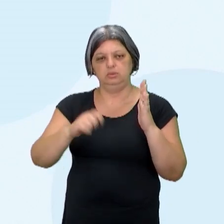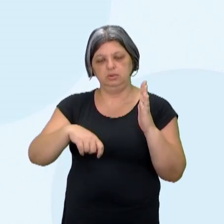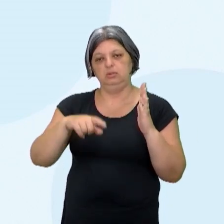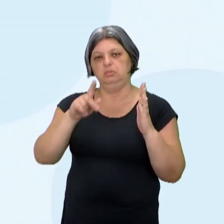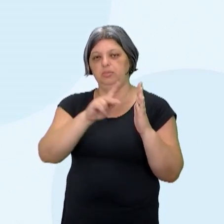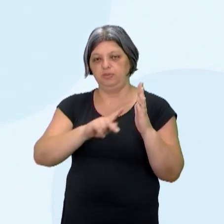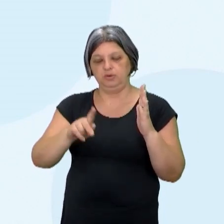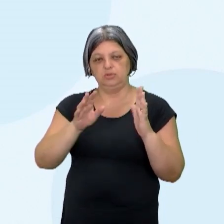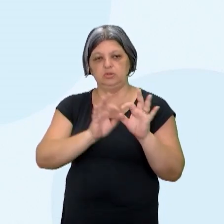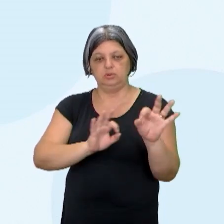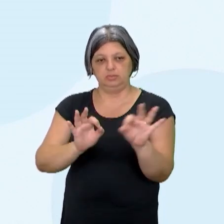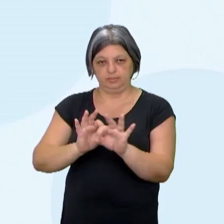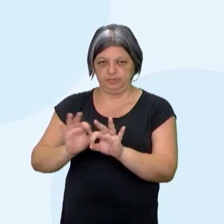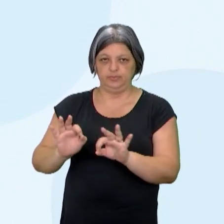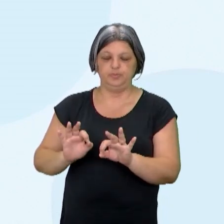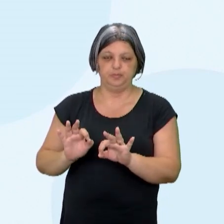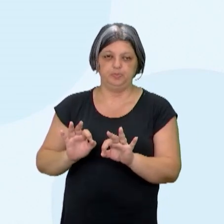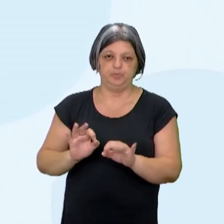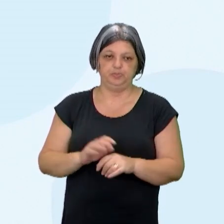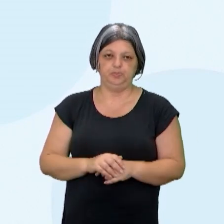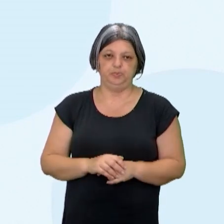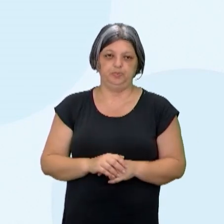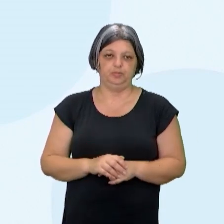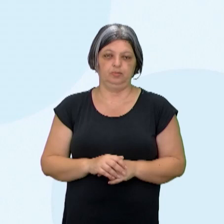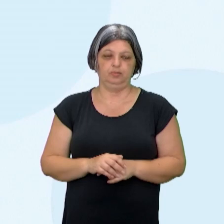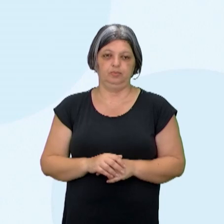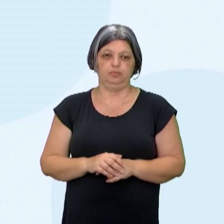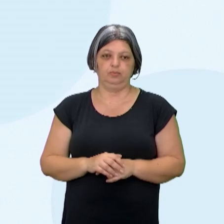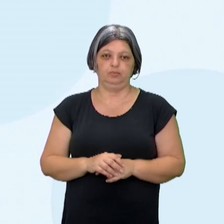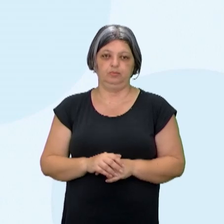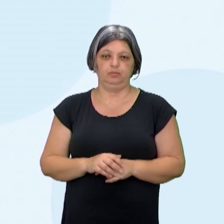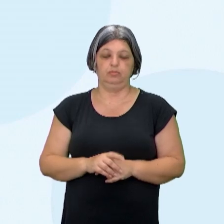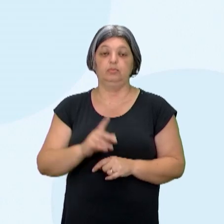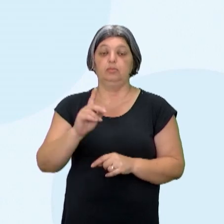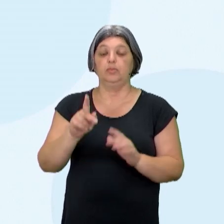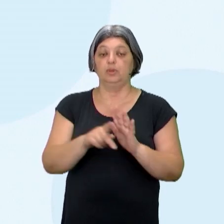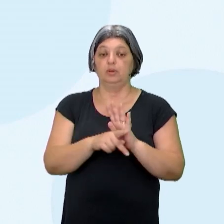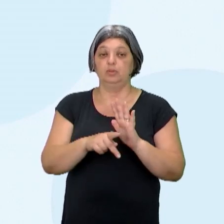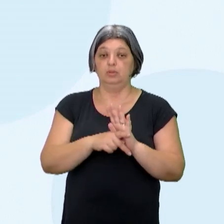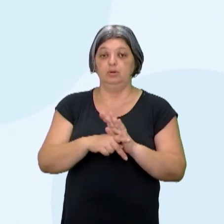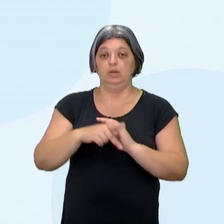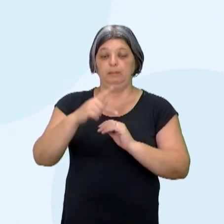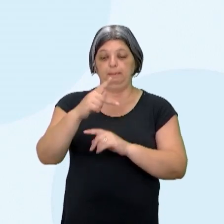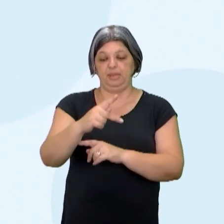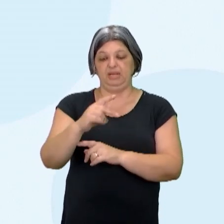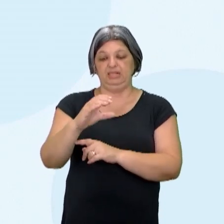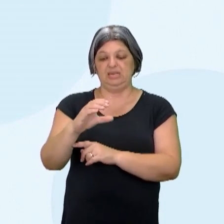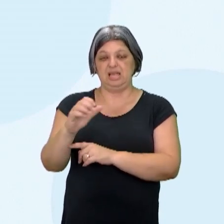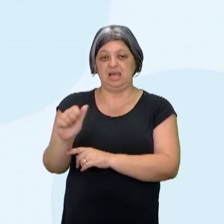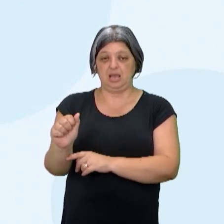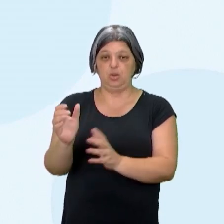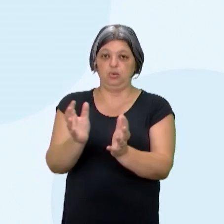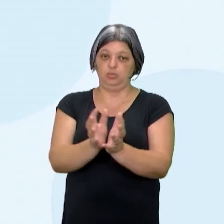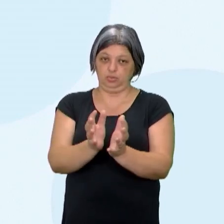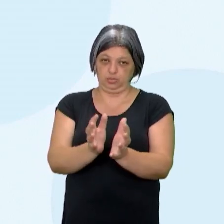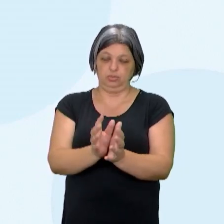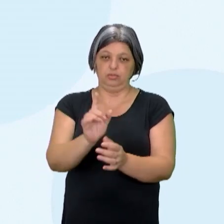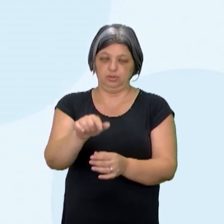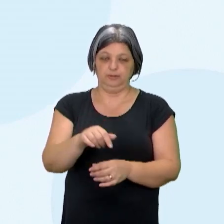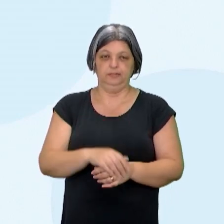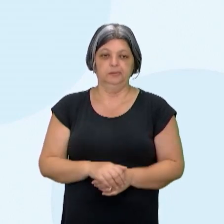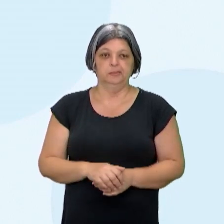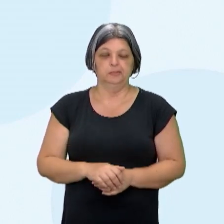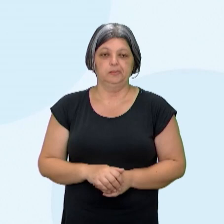E quando elas forem elaboradas pelos professores, ela vai ser validada pelo PCA, certo? Que é